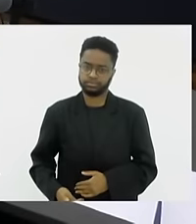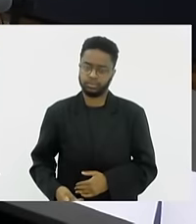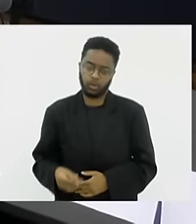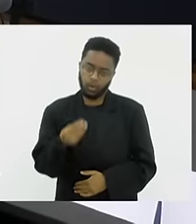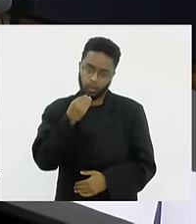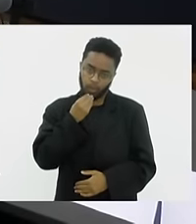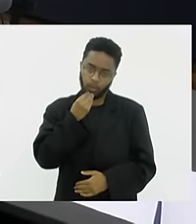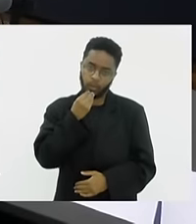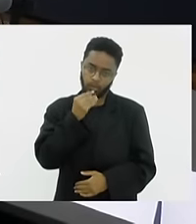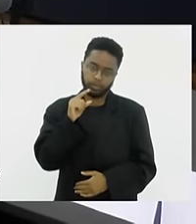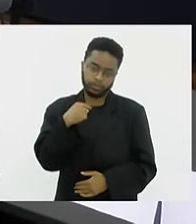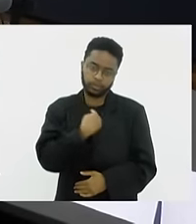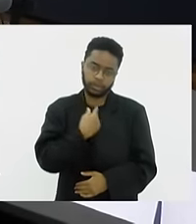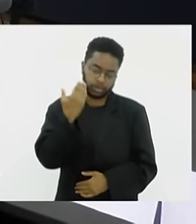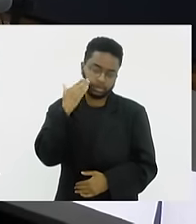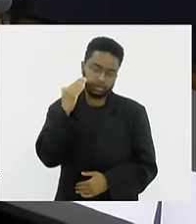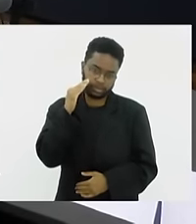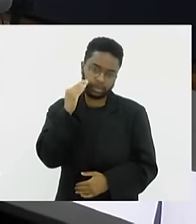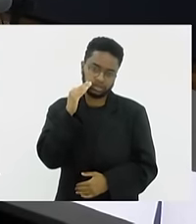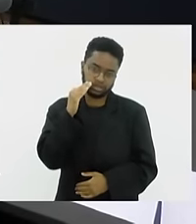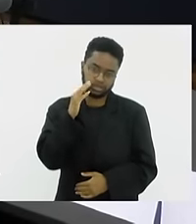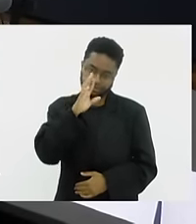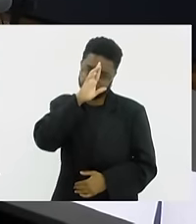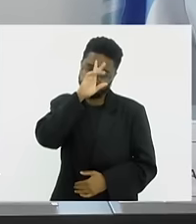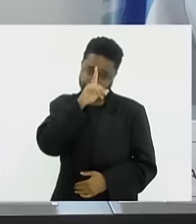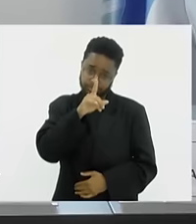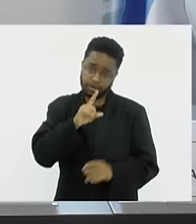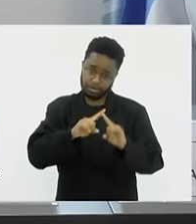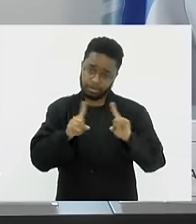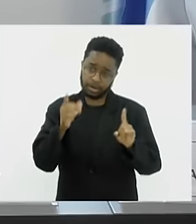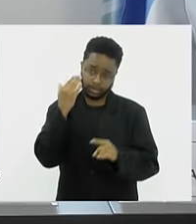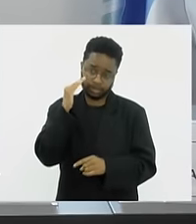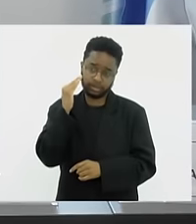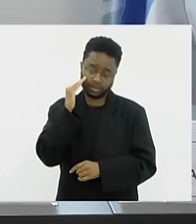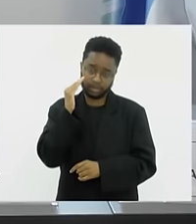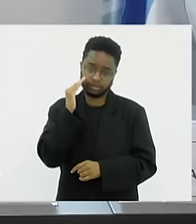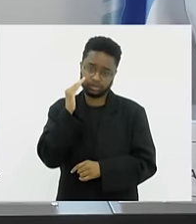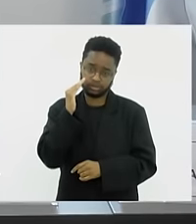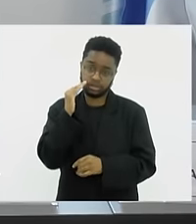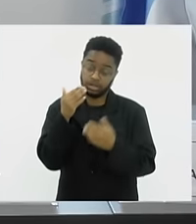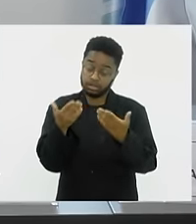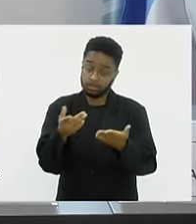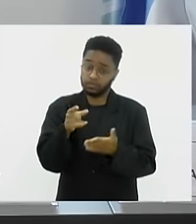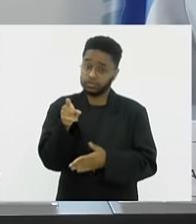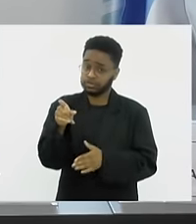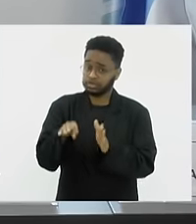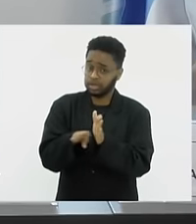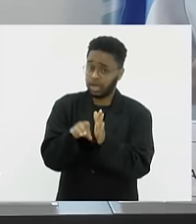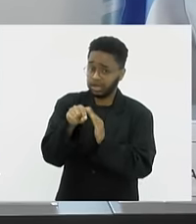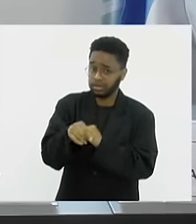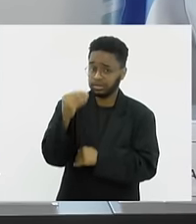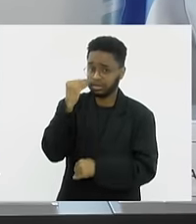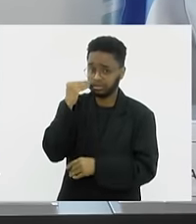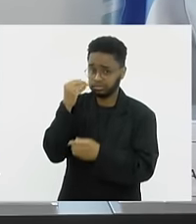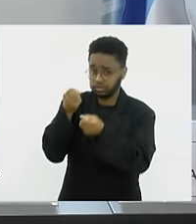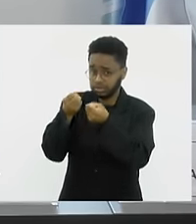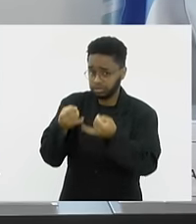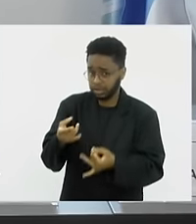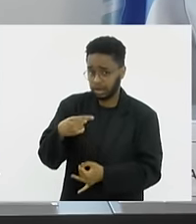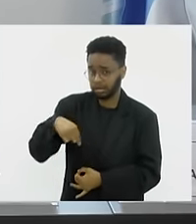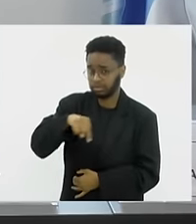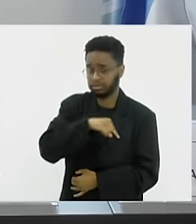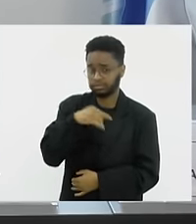Obviamente que a gente entende essa modalidade, que é equivocada, mas a gente compreende isso. Então, chegar aqui querendo explicar para a gente,